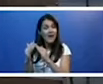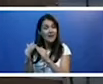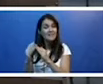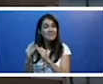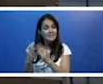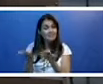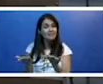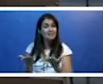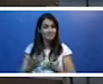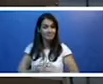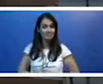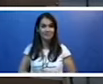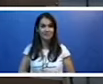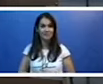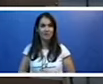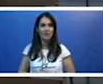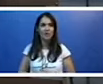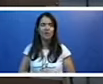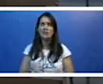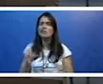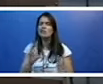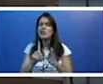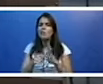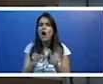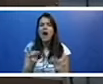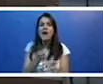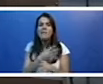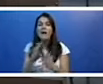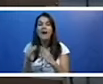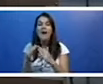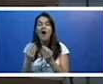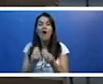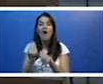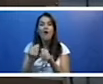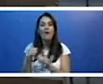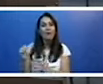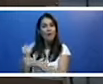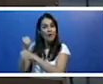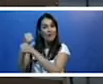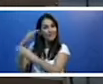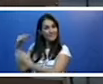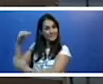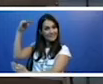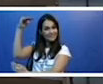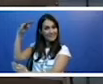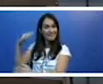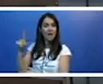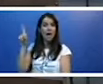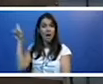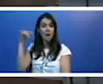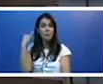ficar quando ela estiver pronta. Isso daqui é muito importante